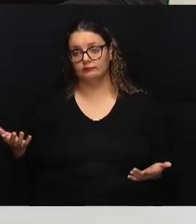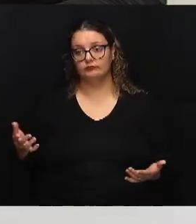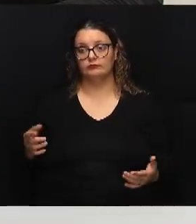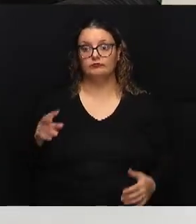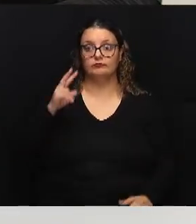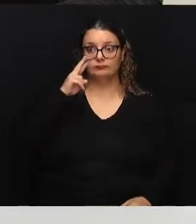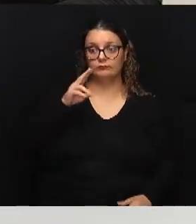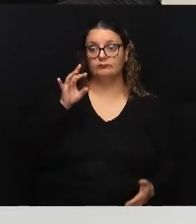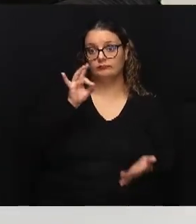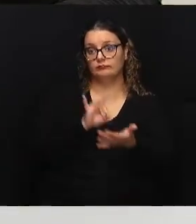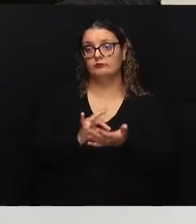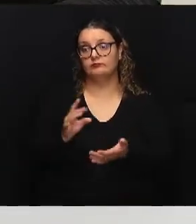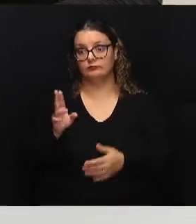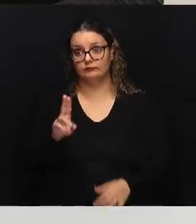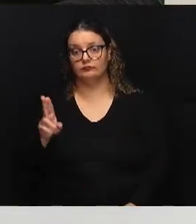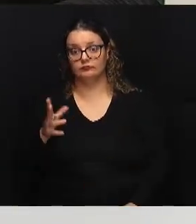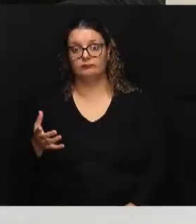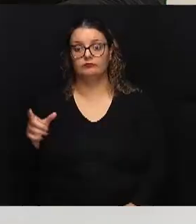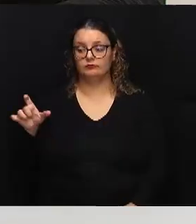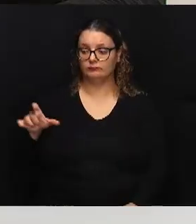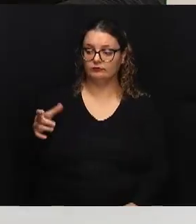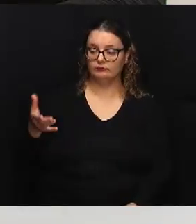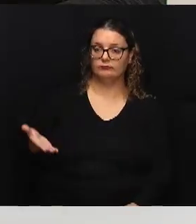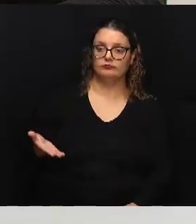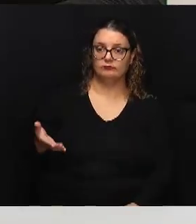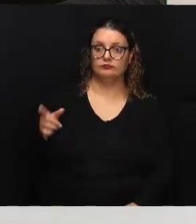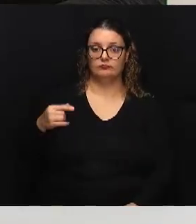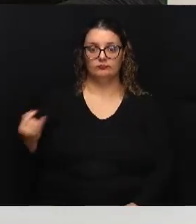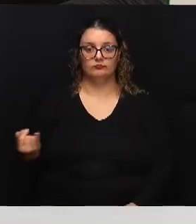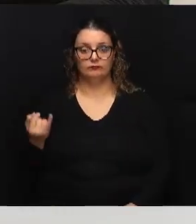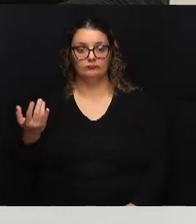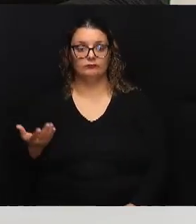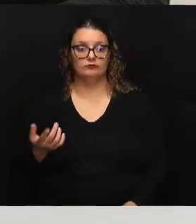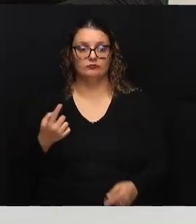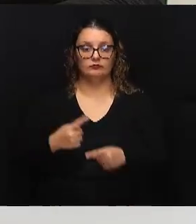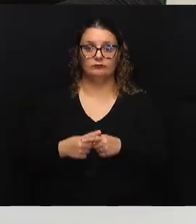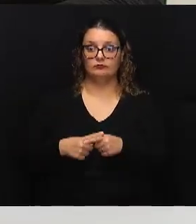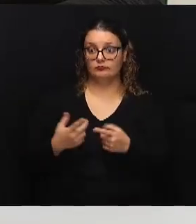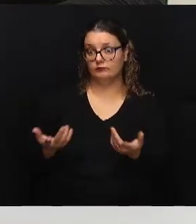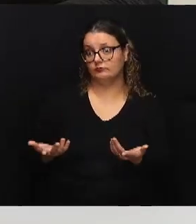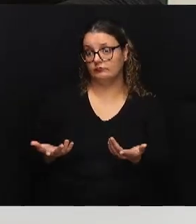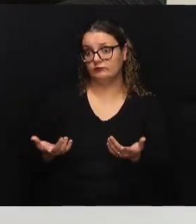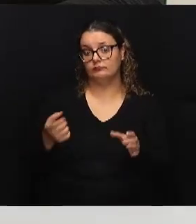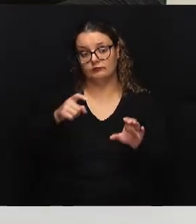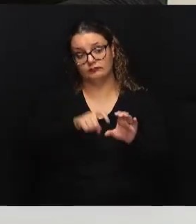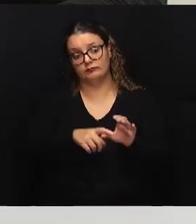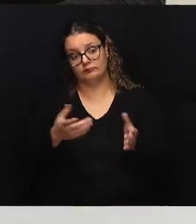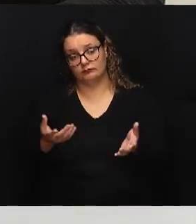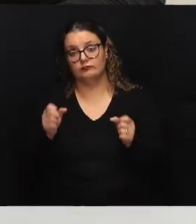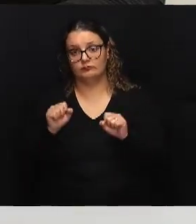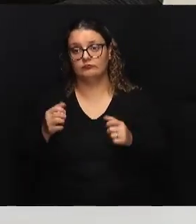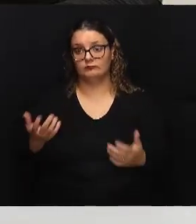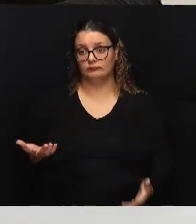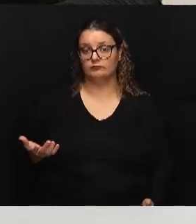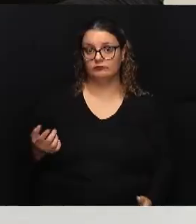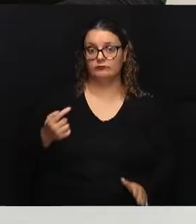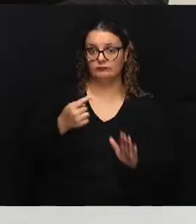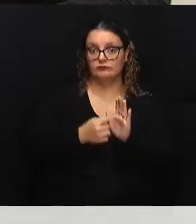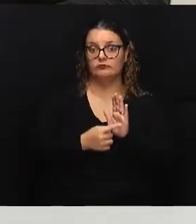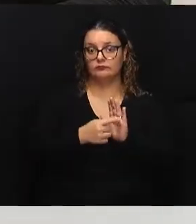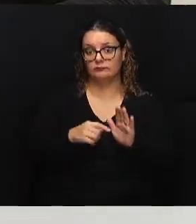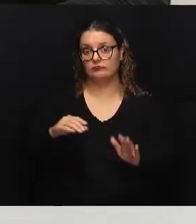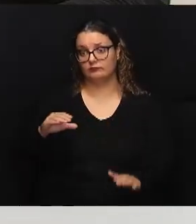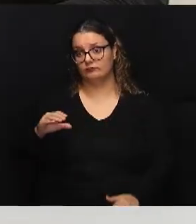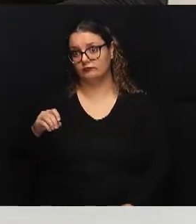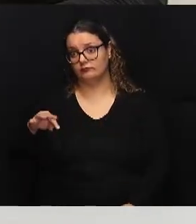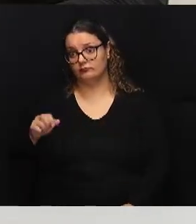realmente está usando daquele cartão é interessante, porque dependendo, a pessoa pode até cancelar a conta naquele banco porque